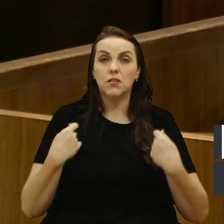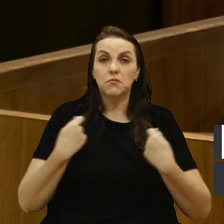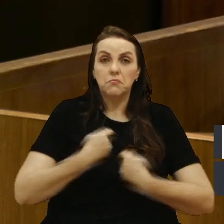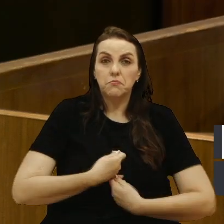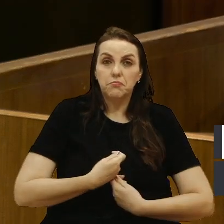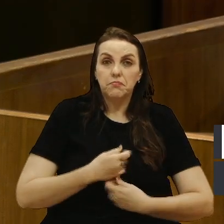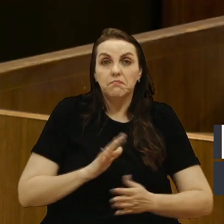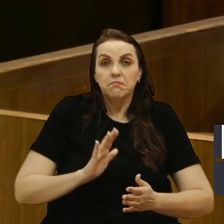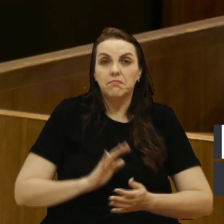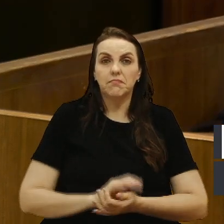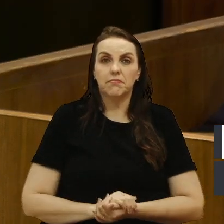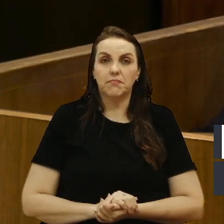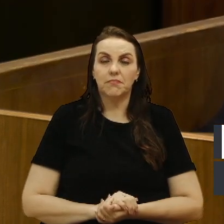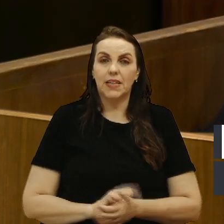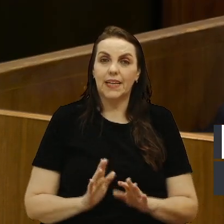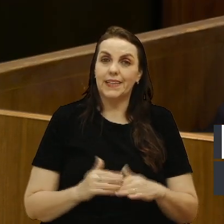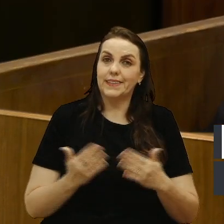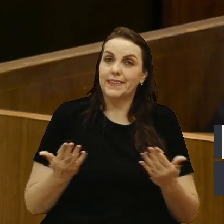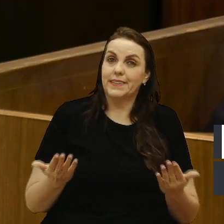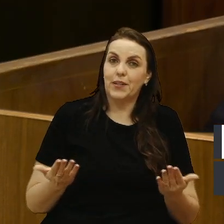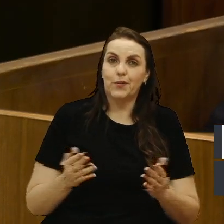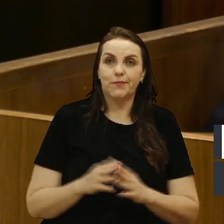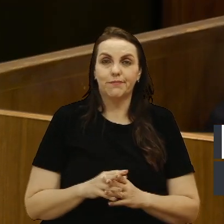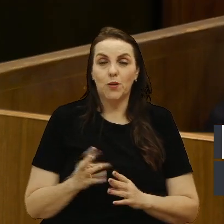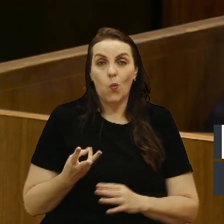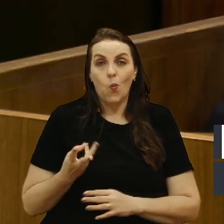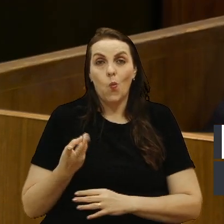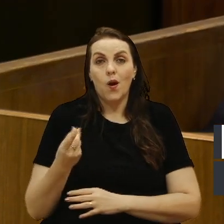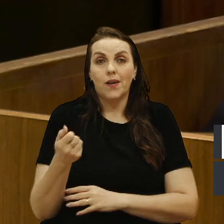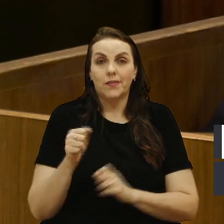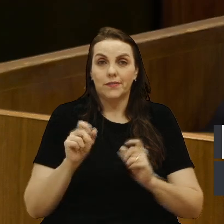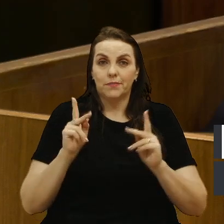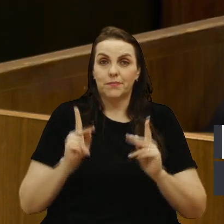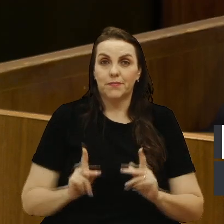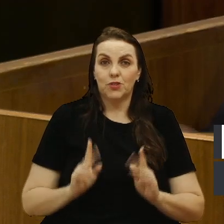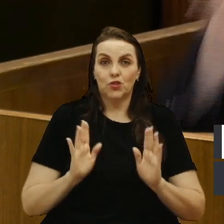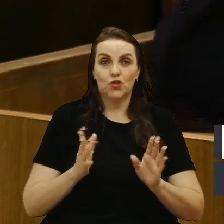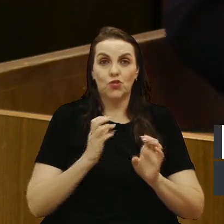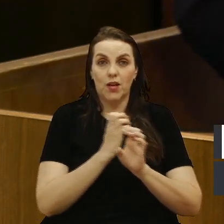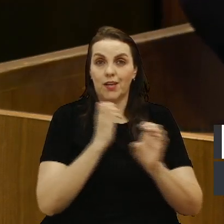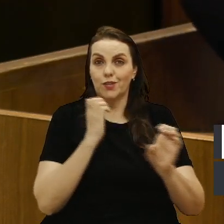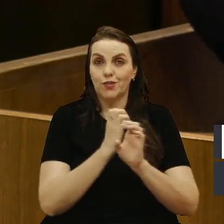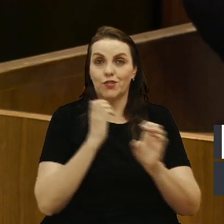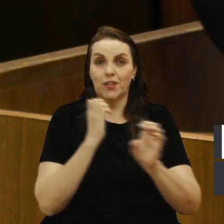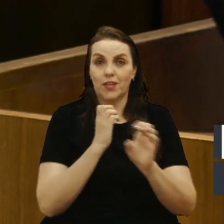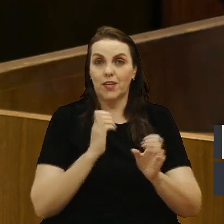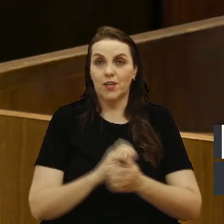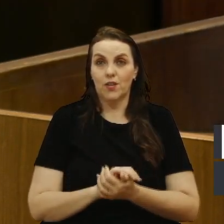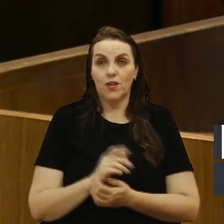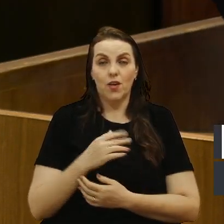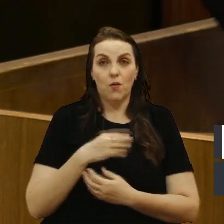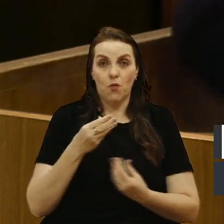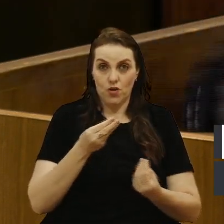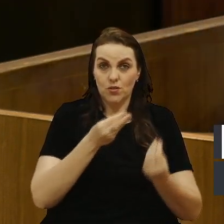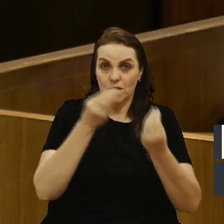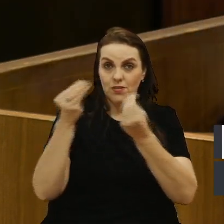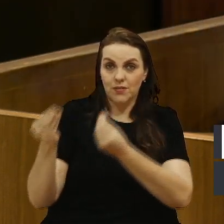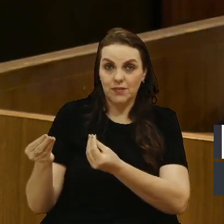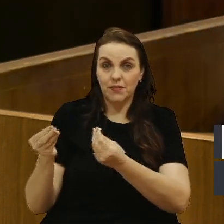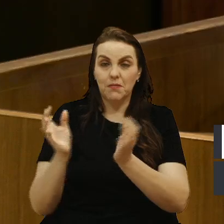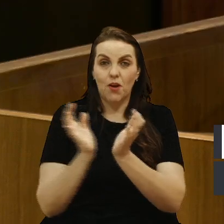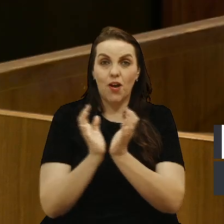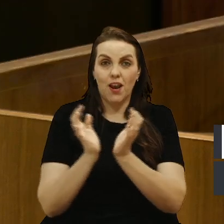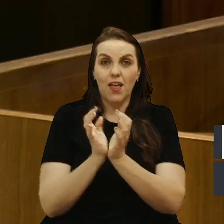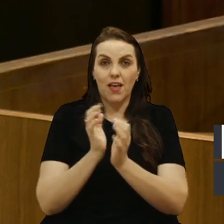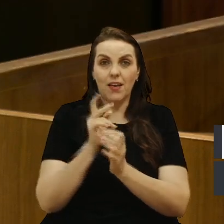capacete, bom, então quantas pessoas já são engenheiros? Eu posso passar aqui para o meu colega Iago, e